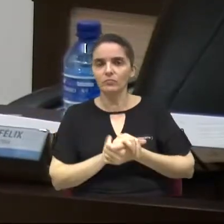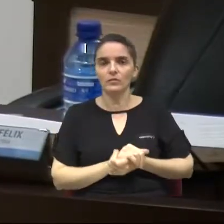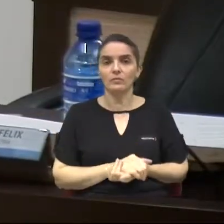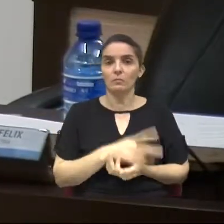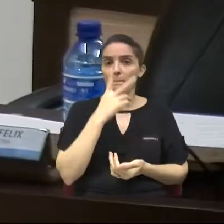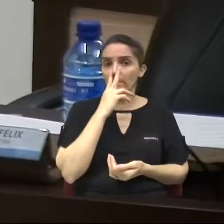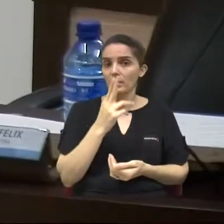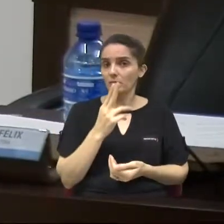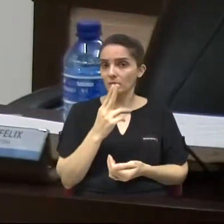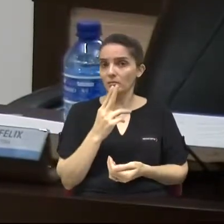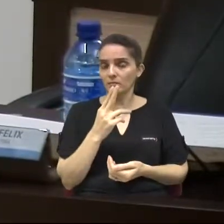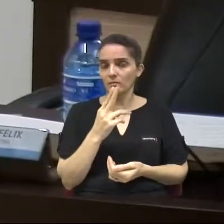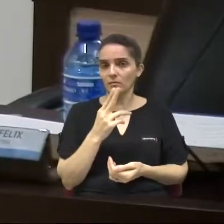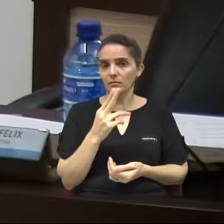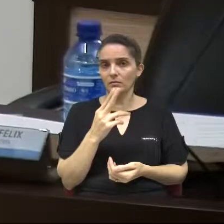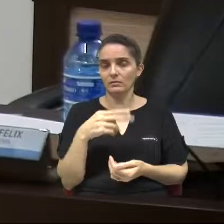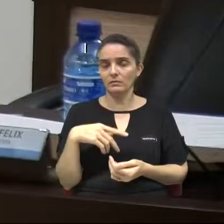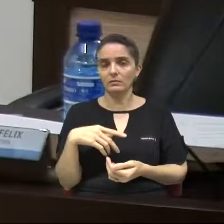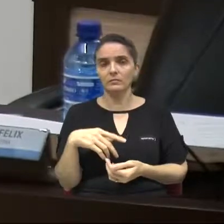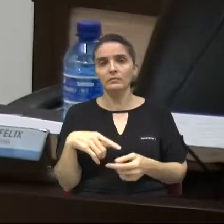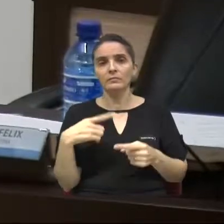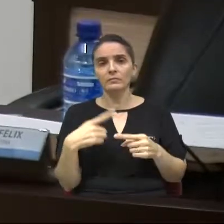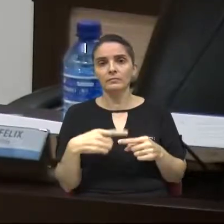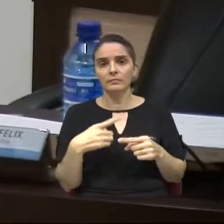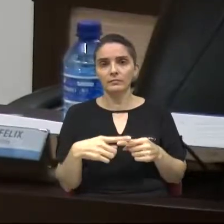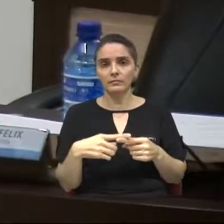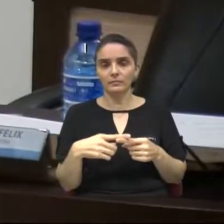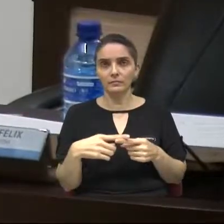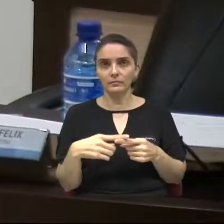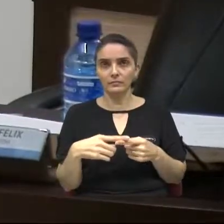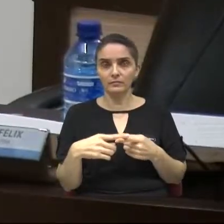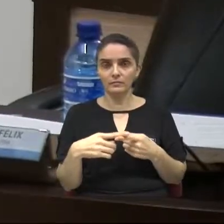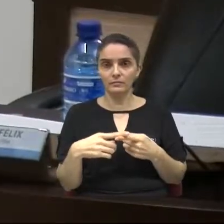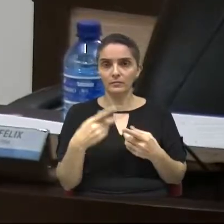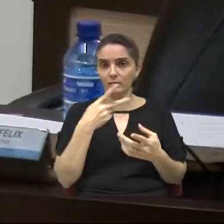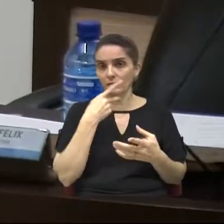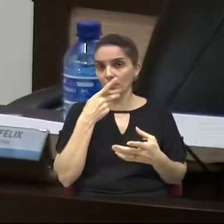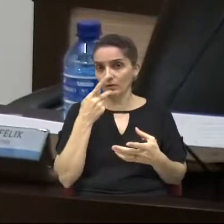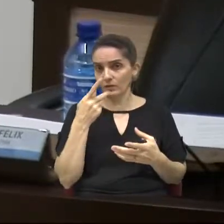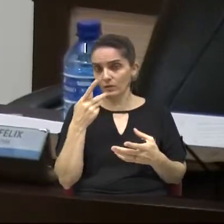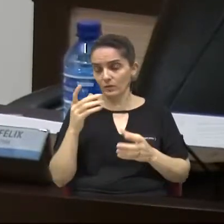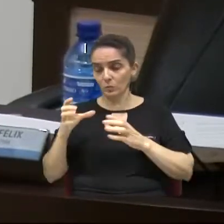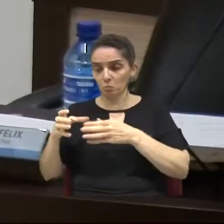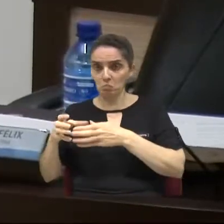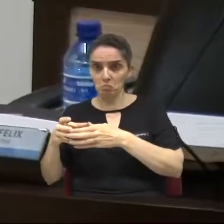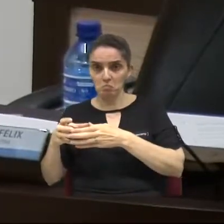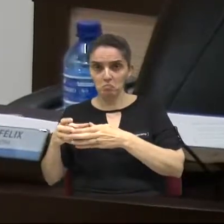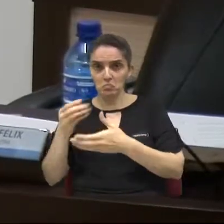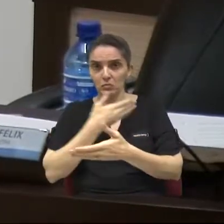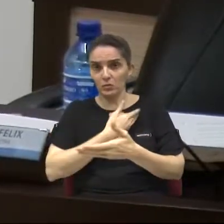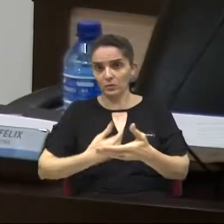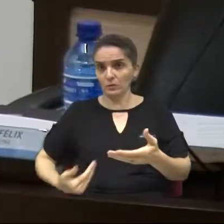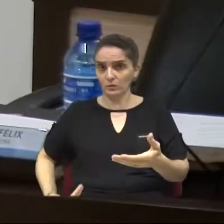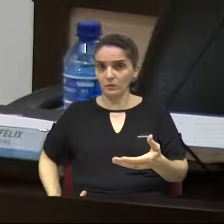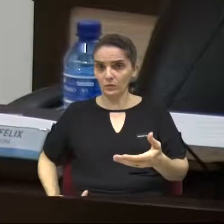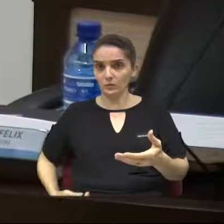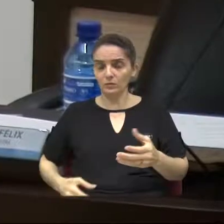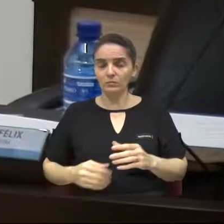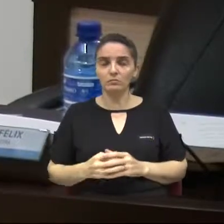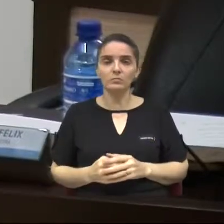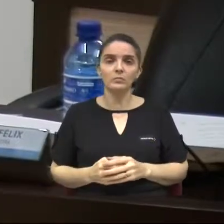porque nós estamos falando de algo, de um órgão público, uma casa pública, uma casa de